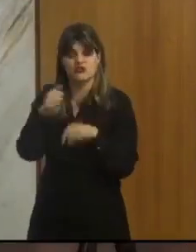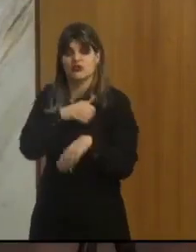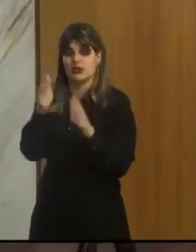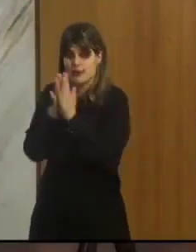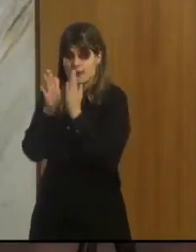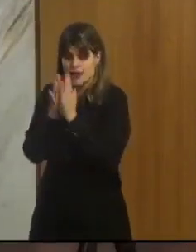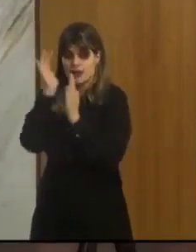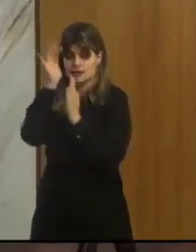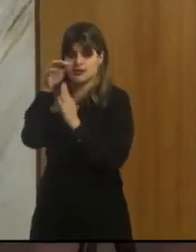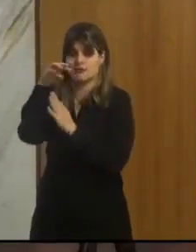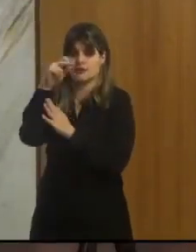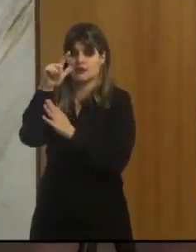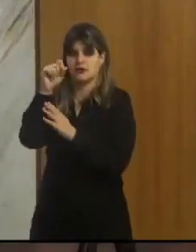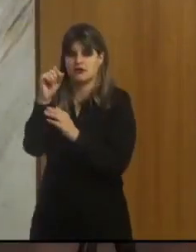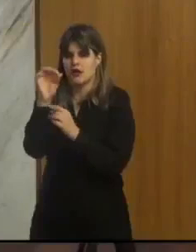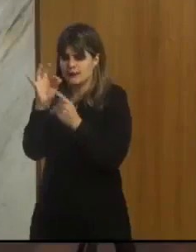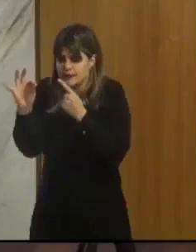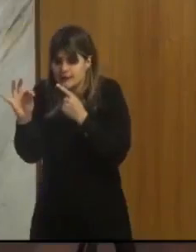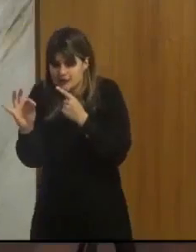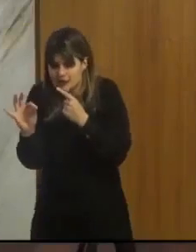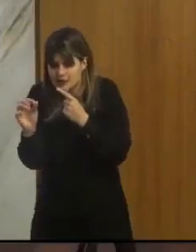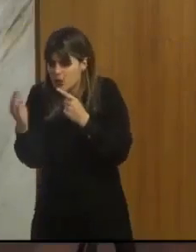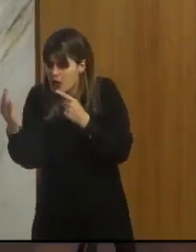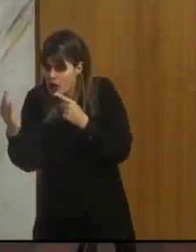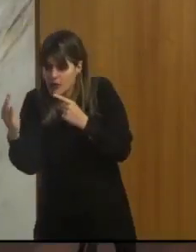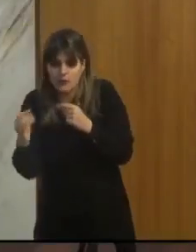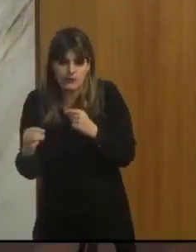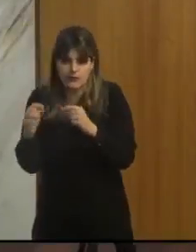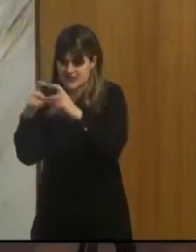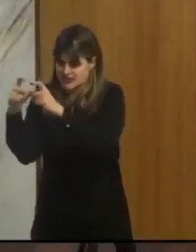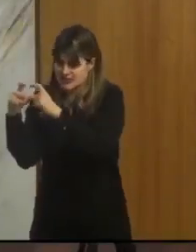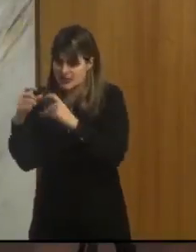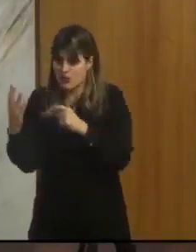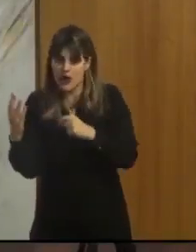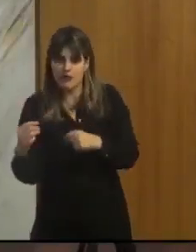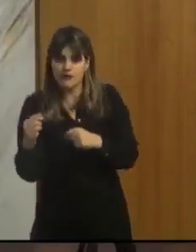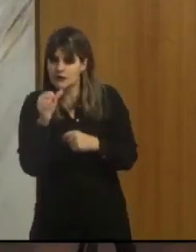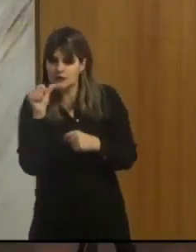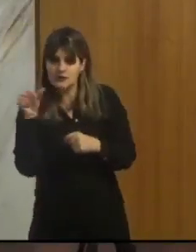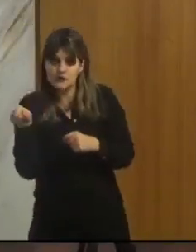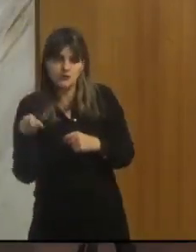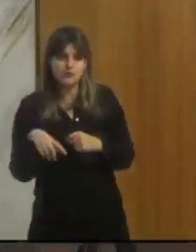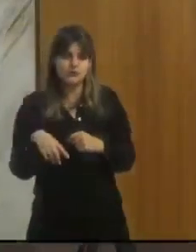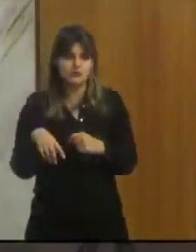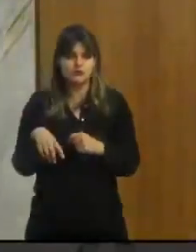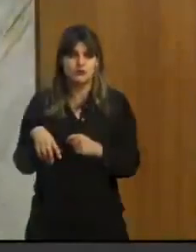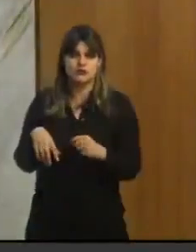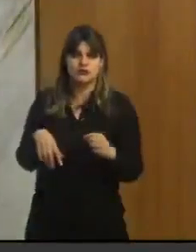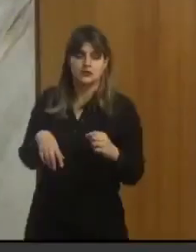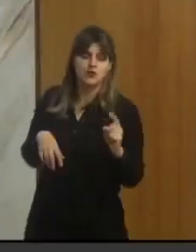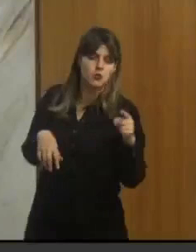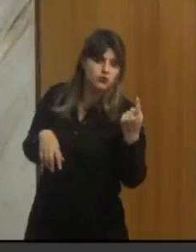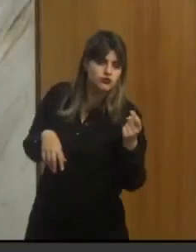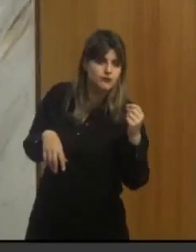Mateus, são apontamentos pequeninos, são quatro azulejos, como este azul, sevilhanos da Aresta, estão no sítio,